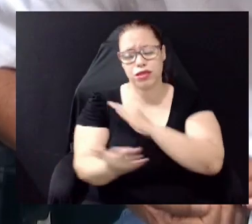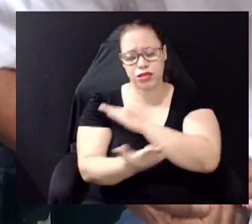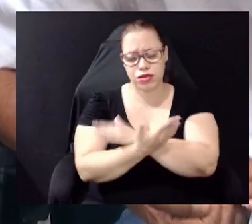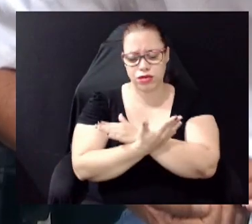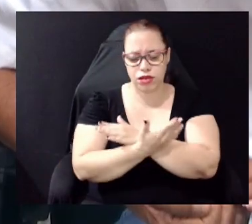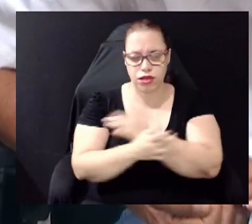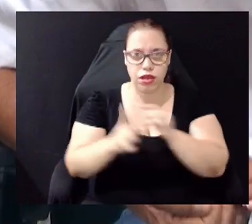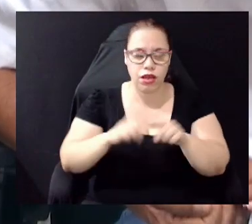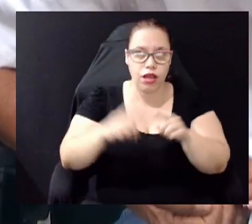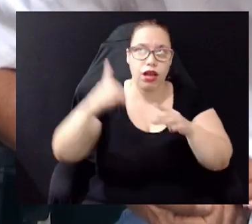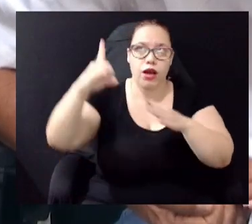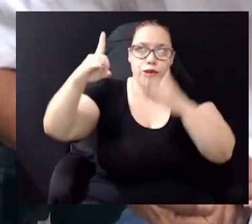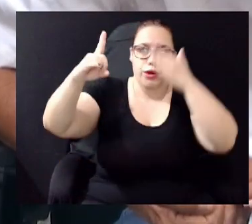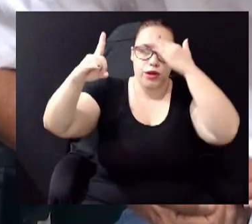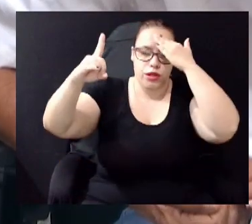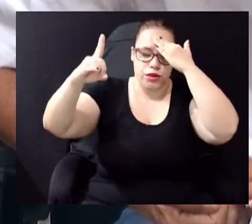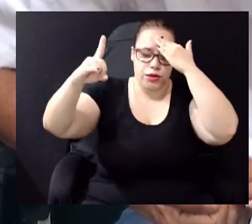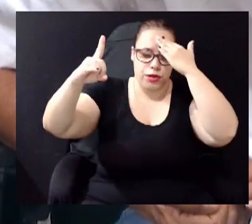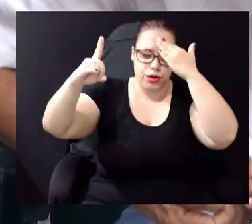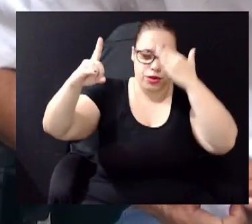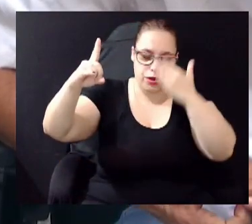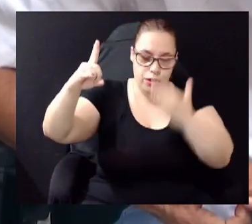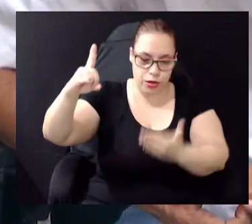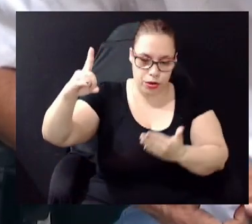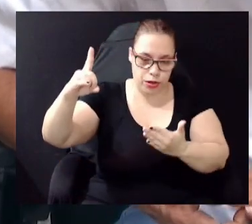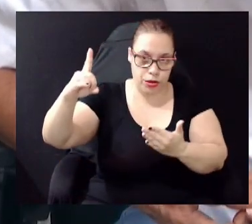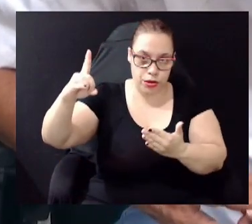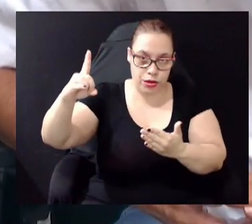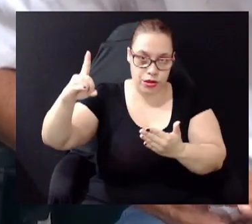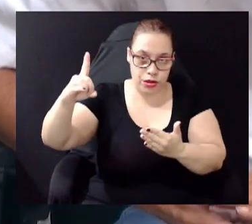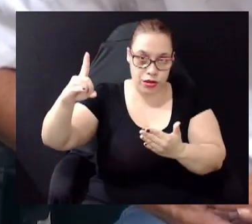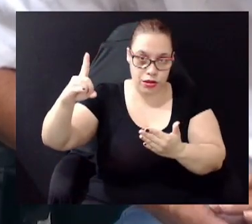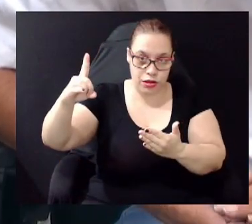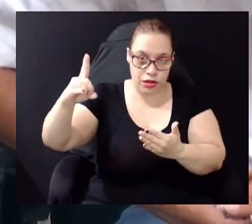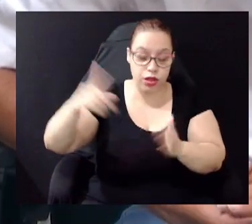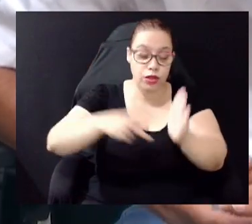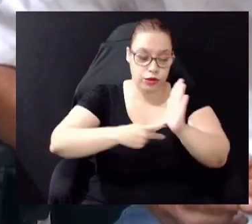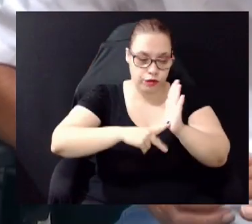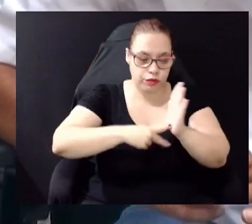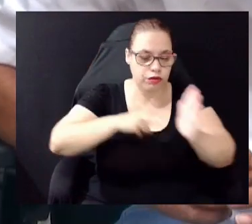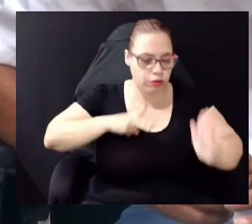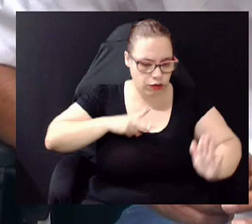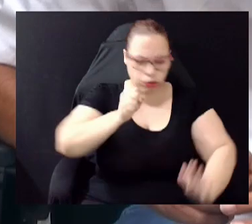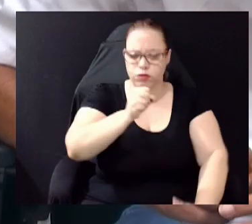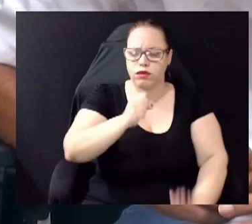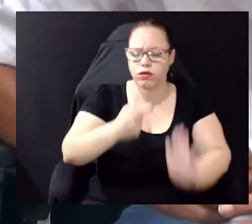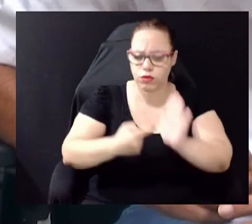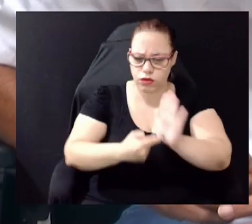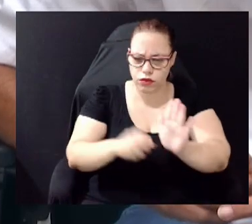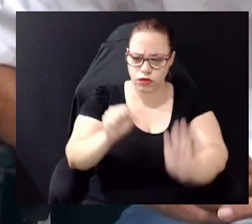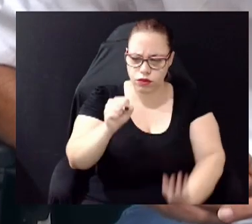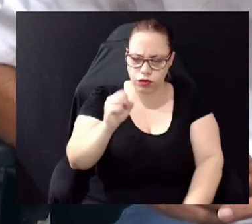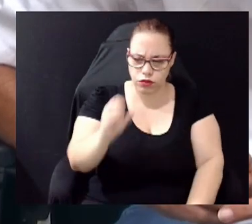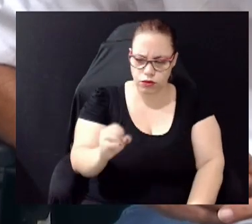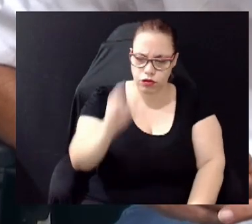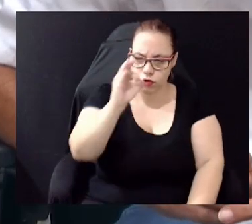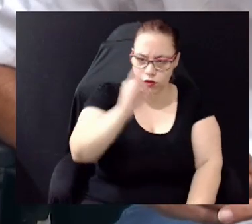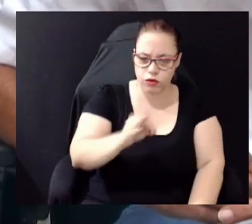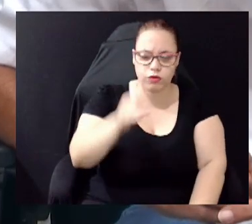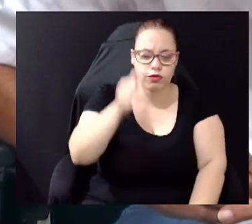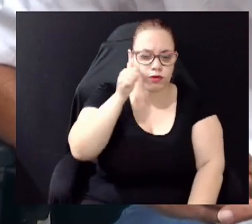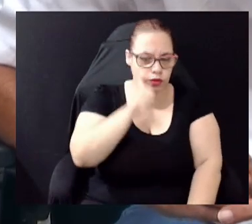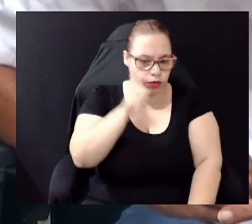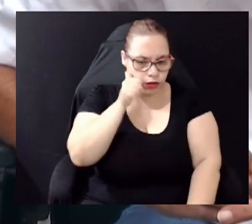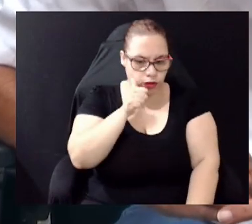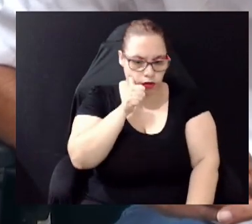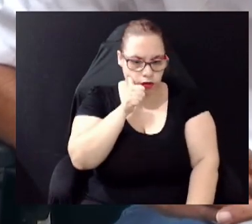como a Regiane já falou, nós somos um sindicato forte, representamos 80% das mulheres. E hoje nós